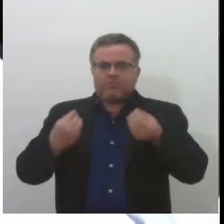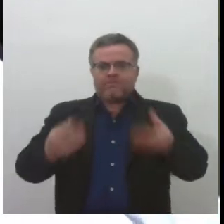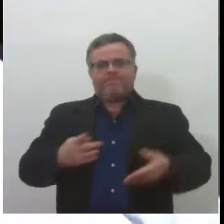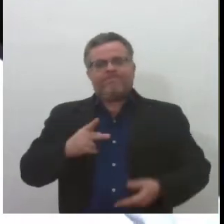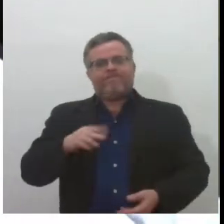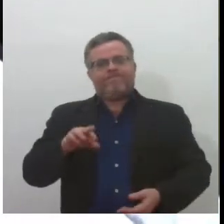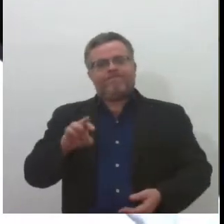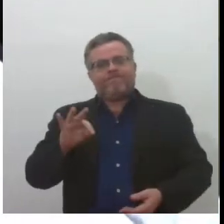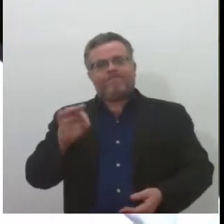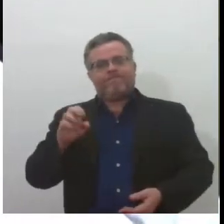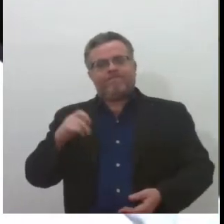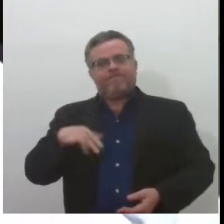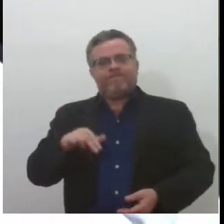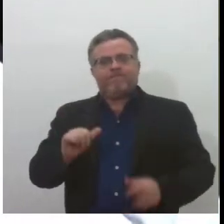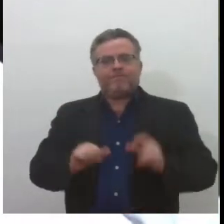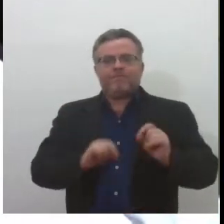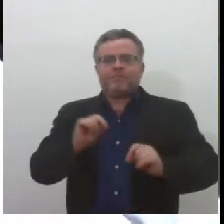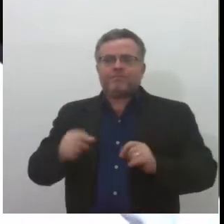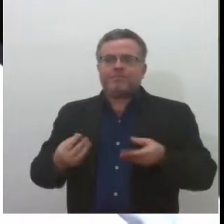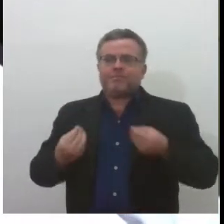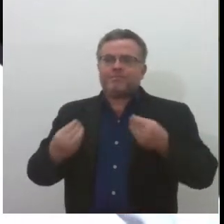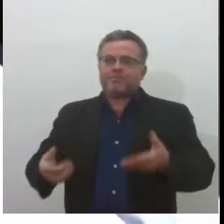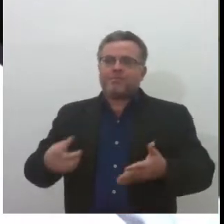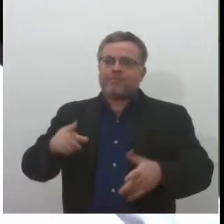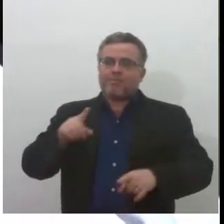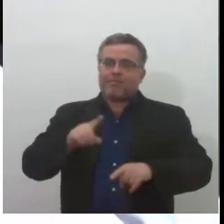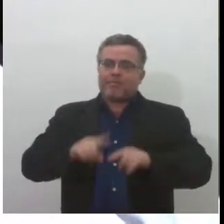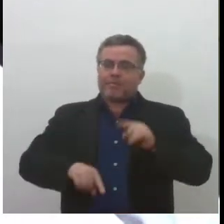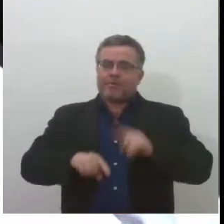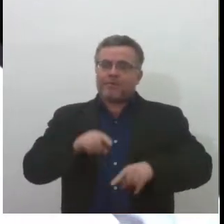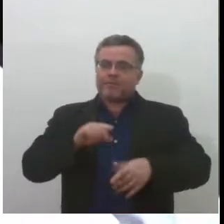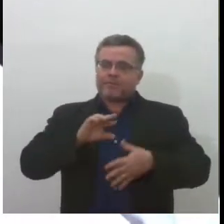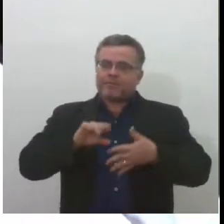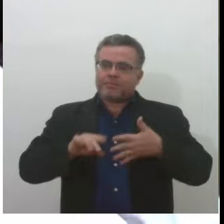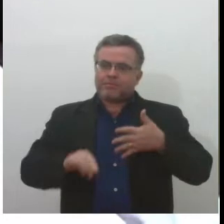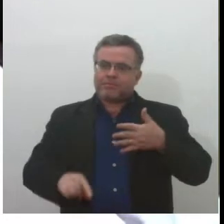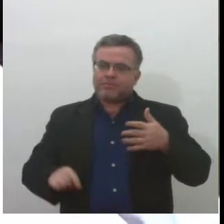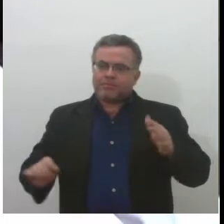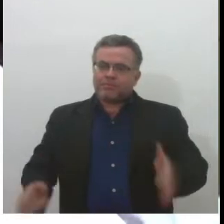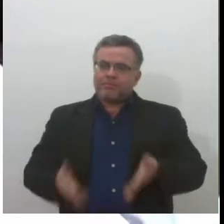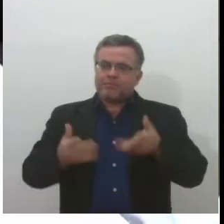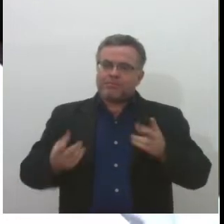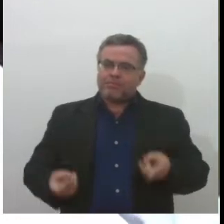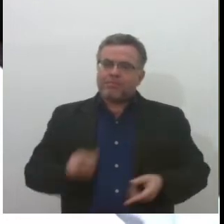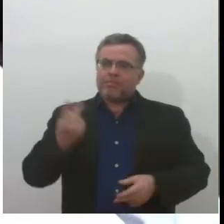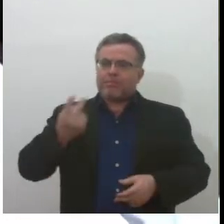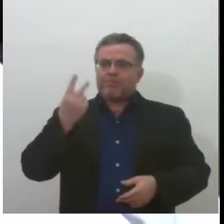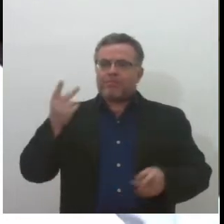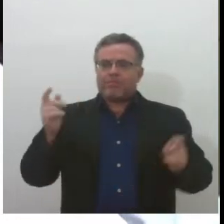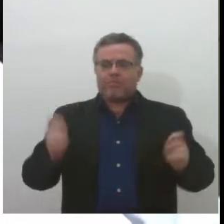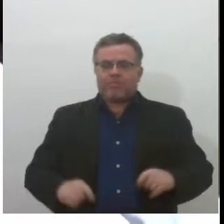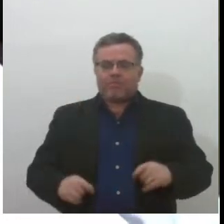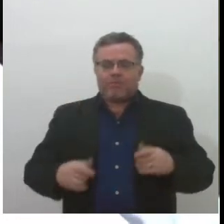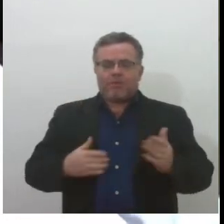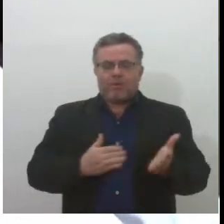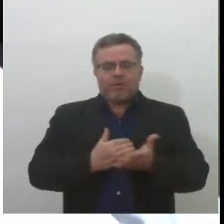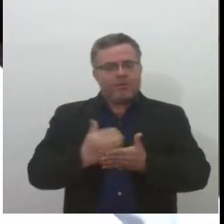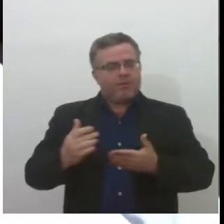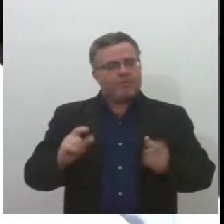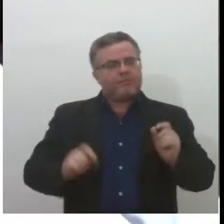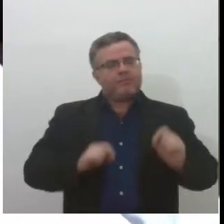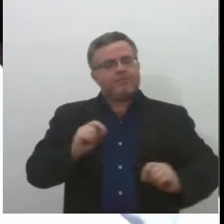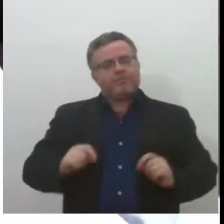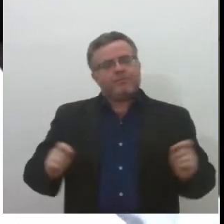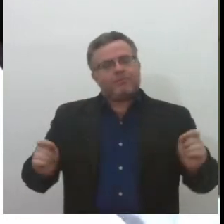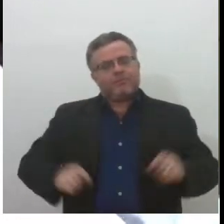e tem as diversas substâncias que são metabolicamente muito importantes que vão desde a segunda